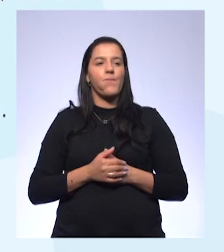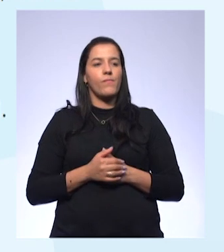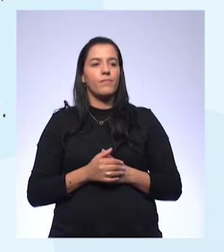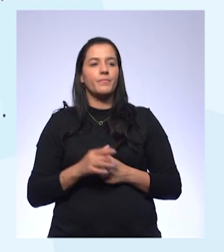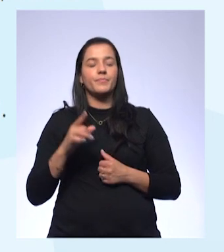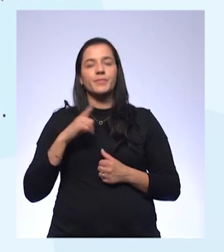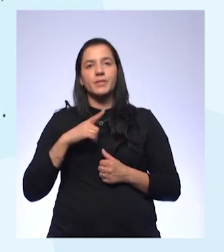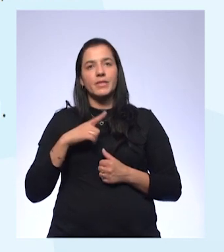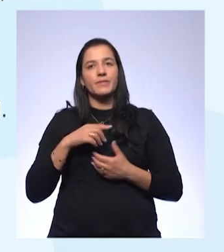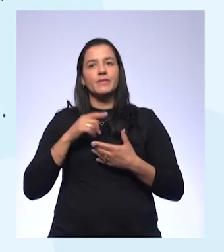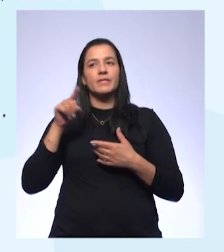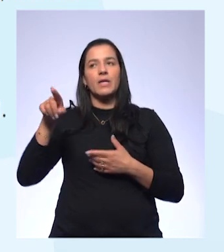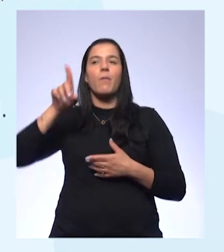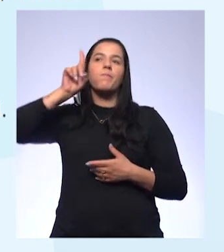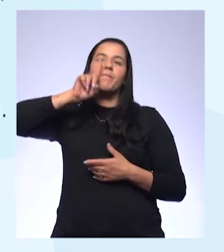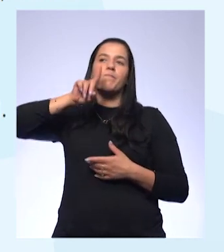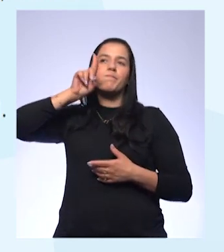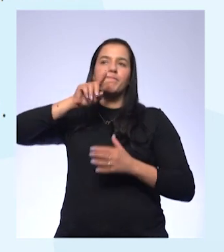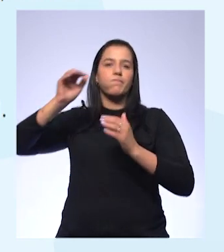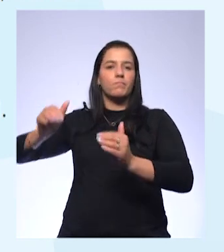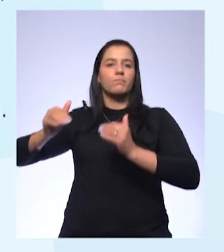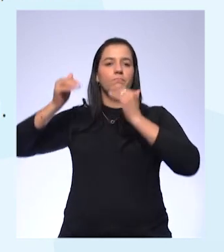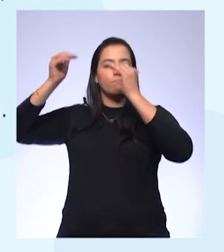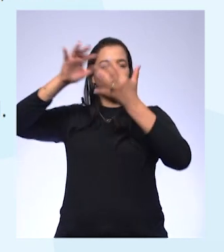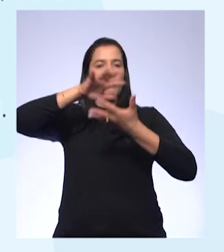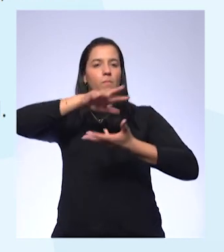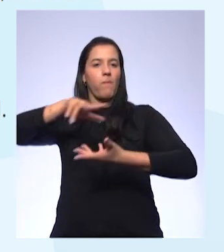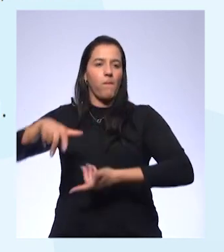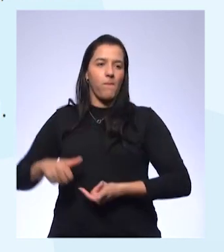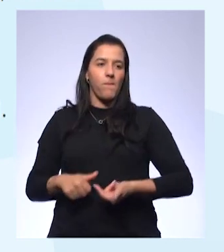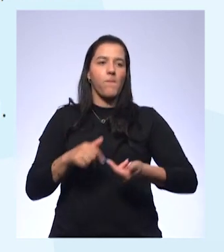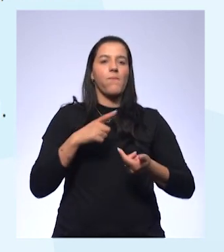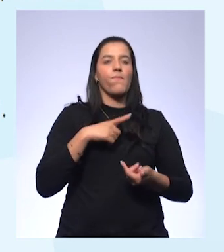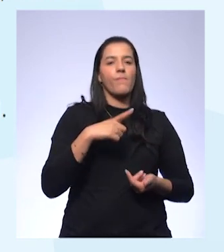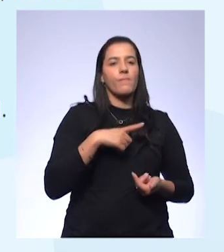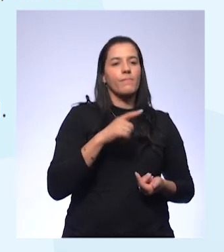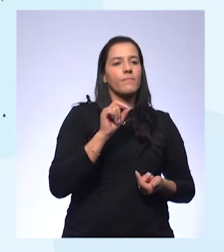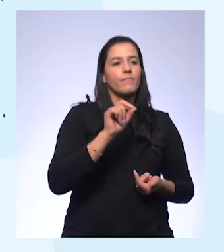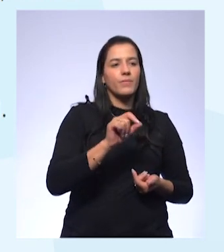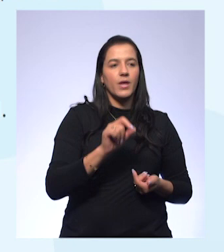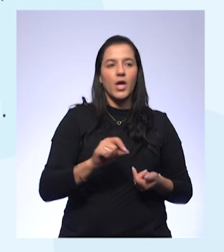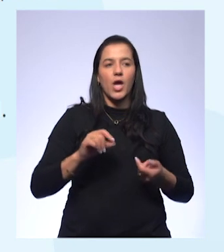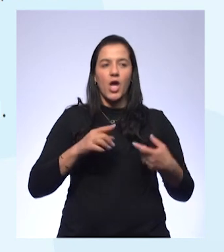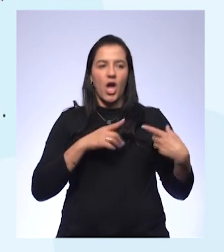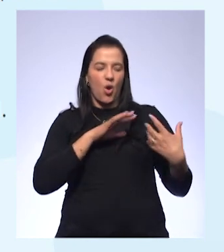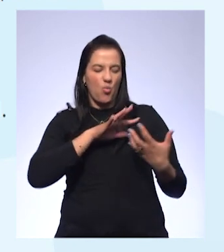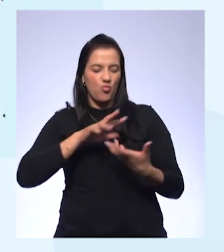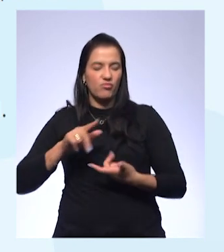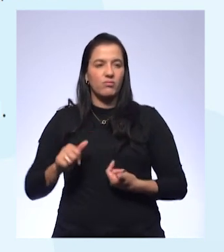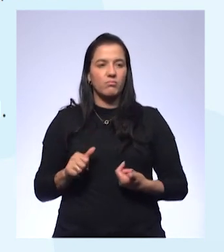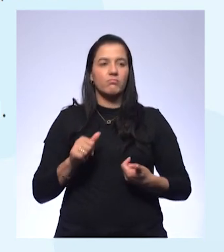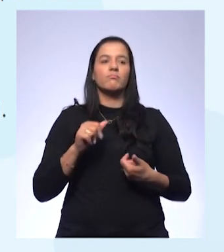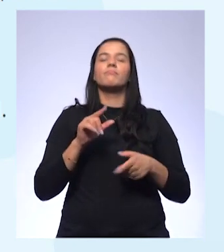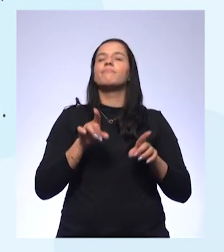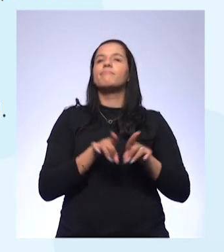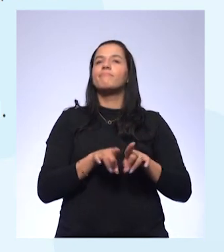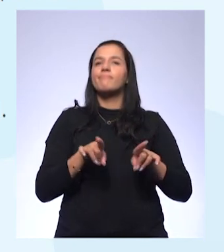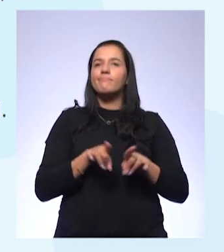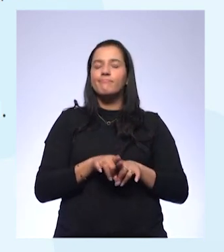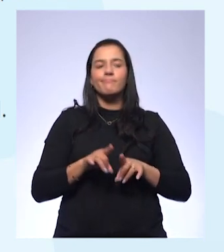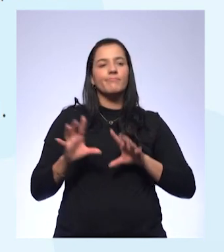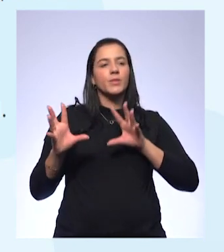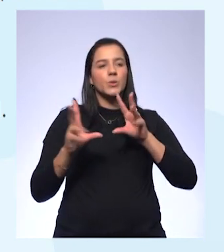Os Estados Unidos eram uma potência mundial naquele momento, despontando junto aí à União Soviética, mas não houve uma